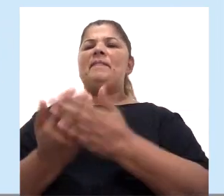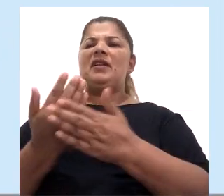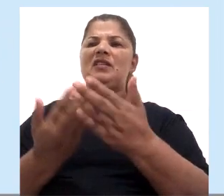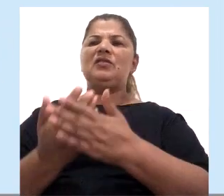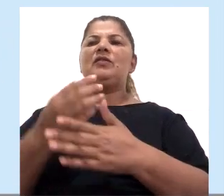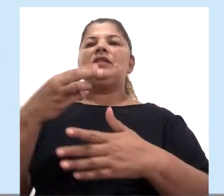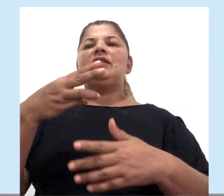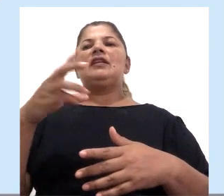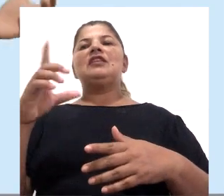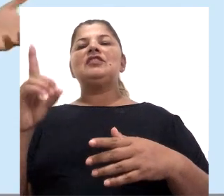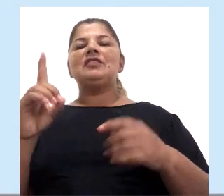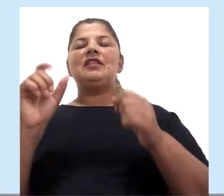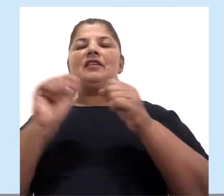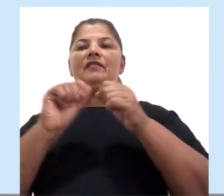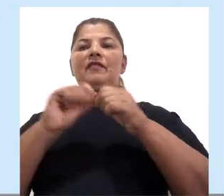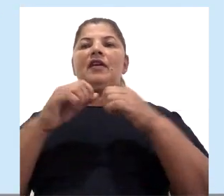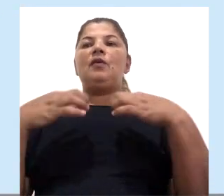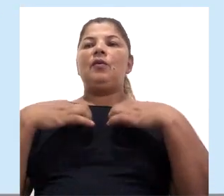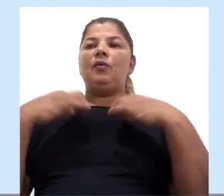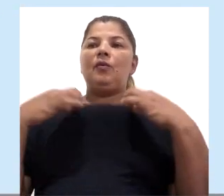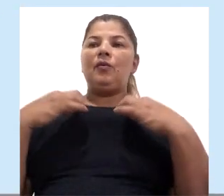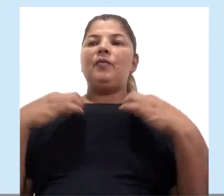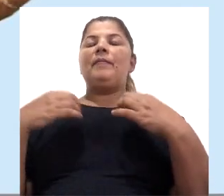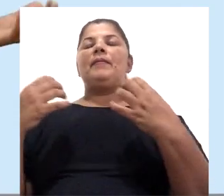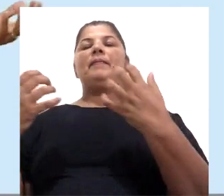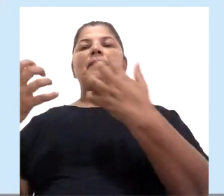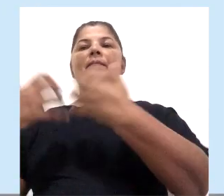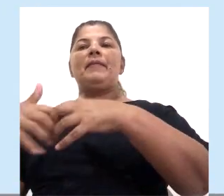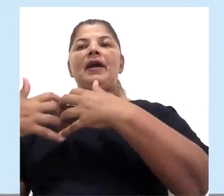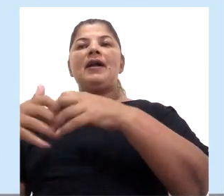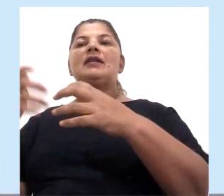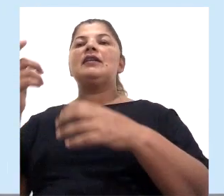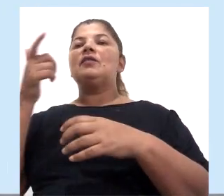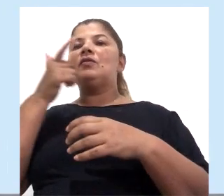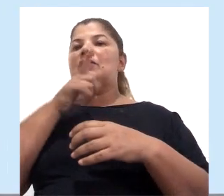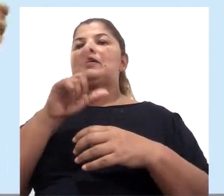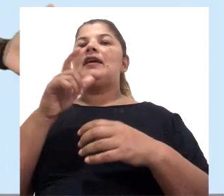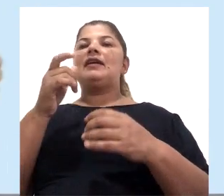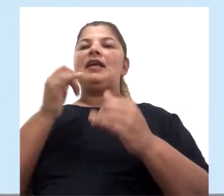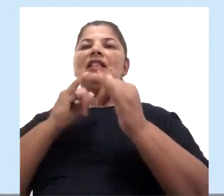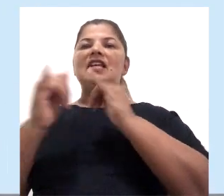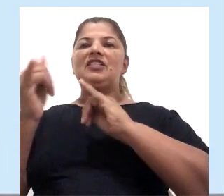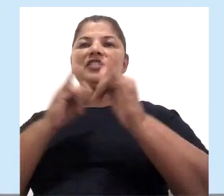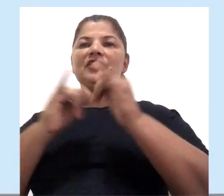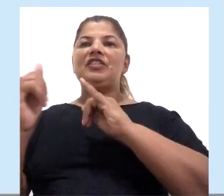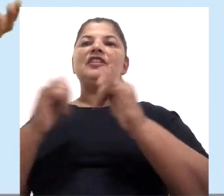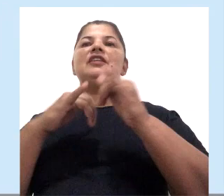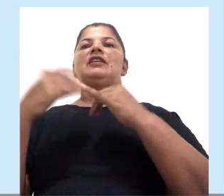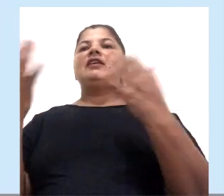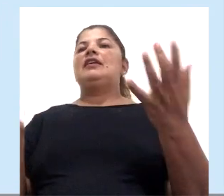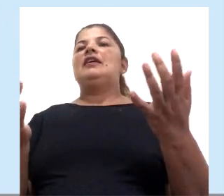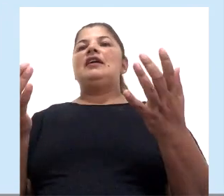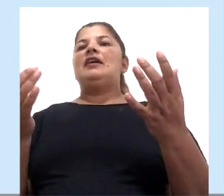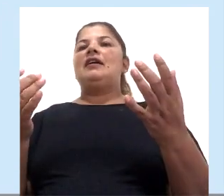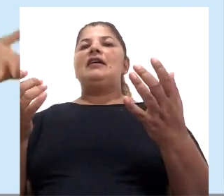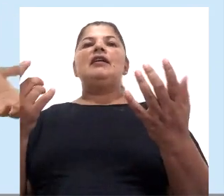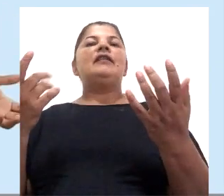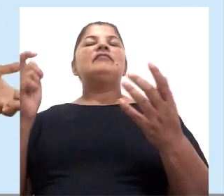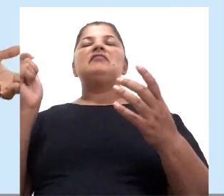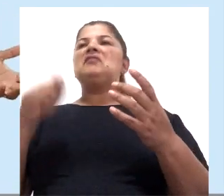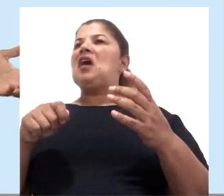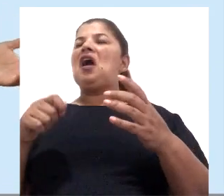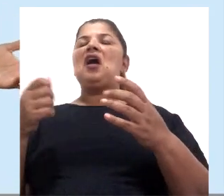impressoras 3D que produzem roupas, tá? Máquinas que conseguem dirigir, trafegar pelas ruas sem precisar